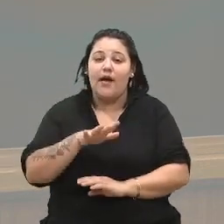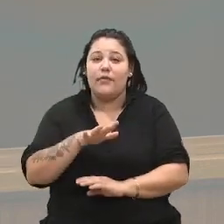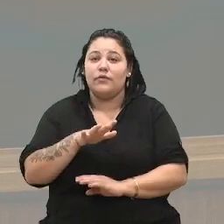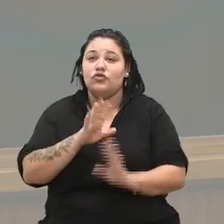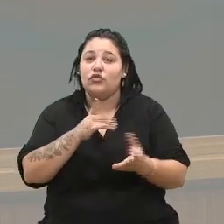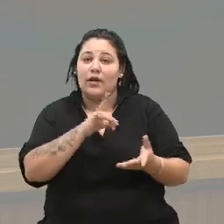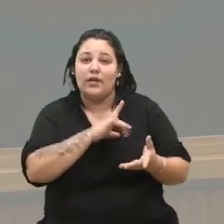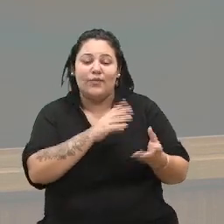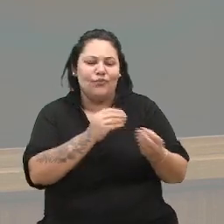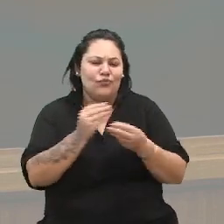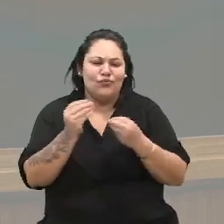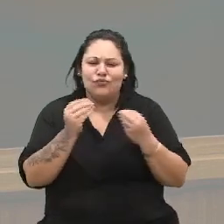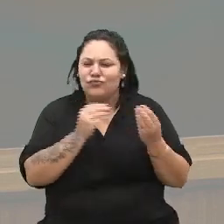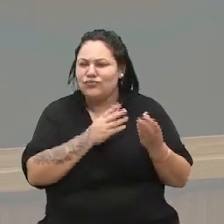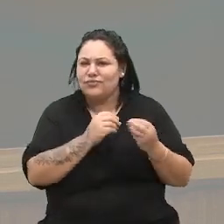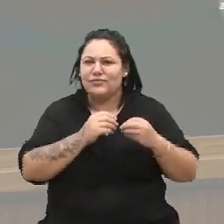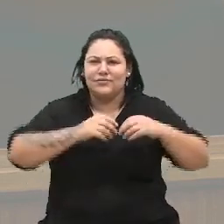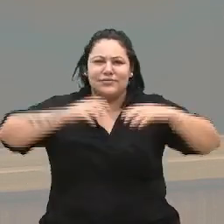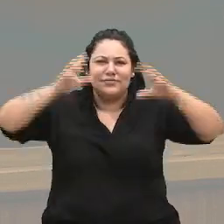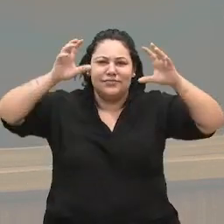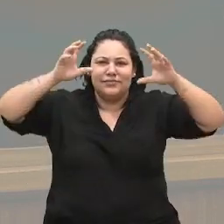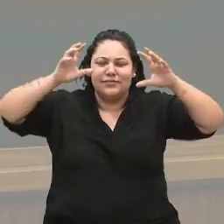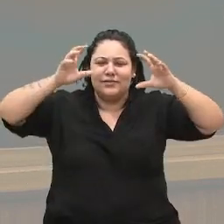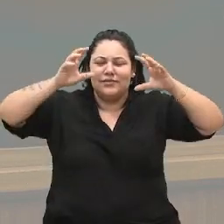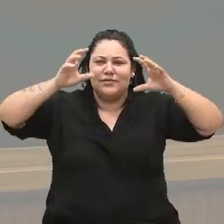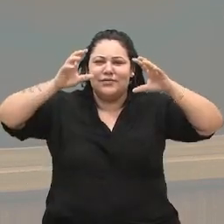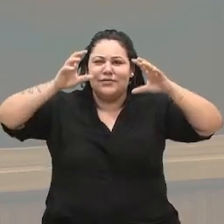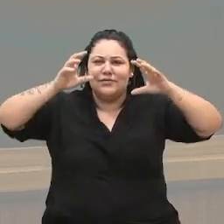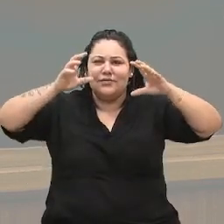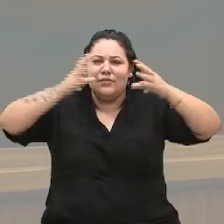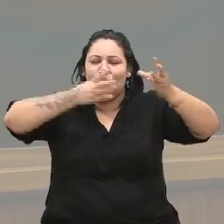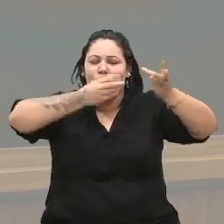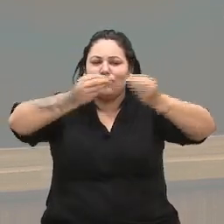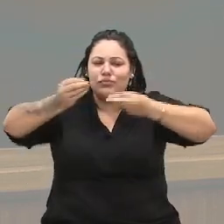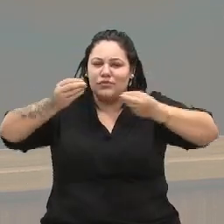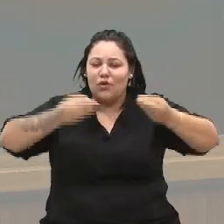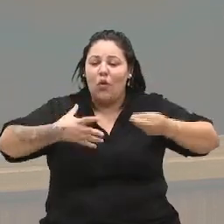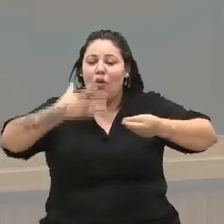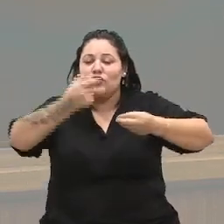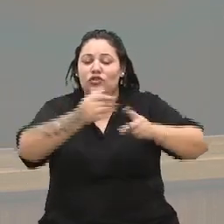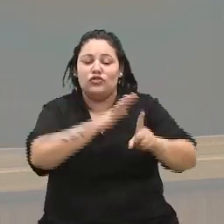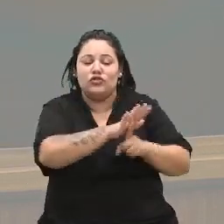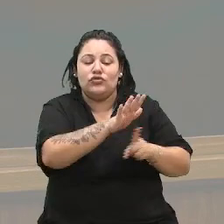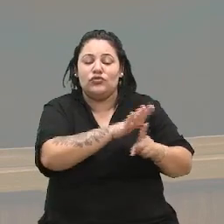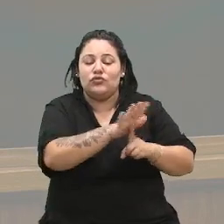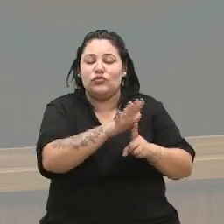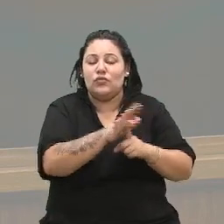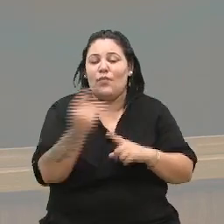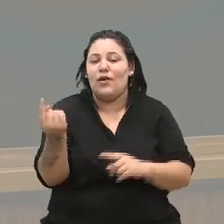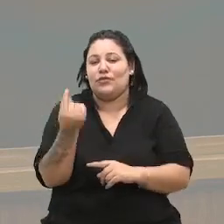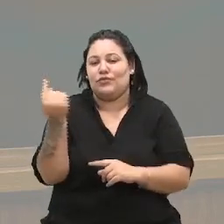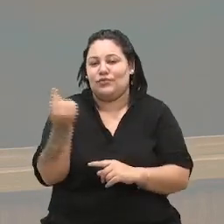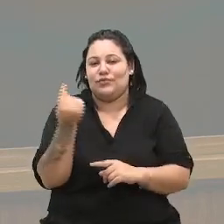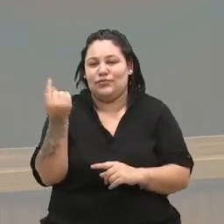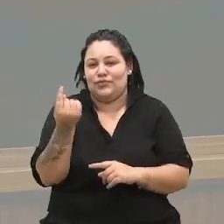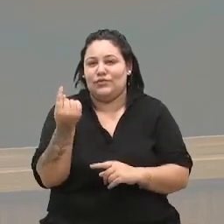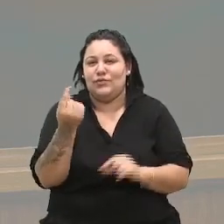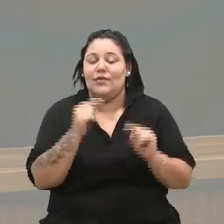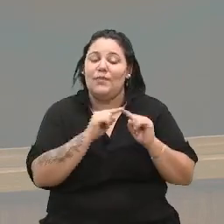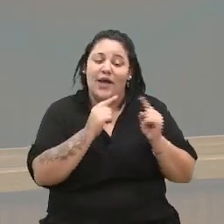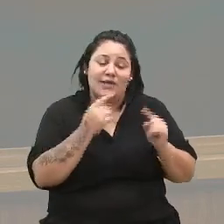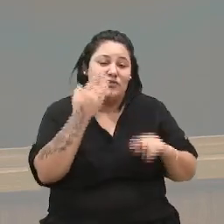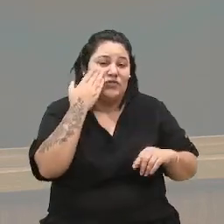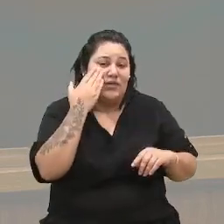muitas enxurradas de demandas individuais, mas a gente sabe também que aquela população mais